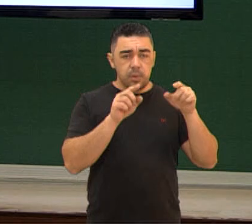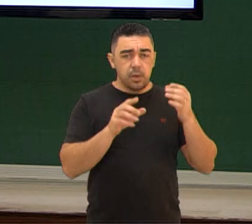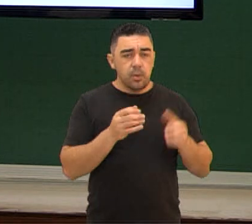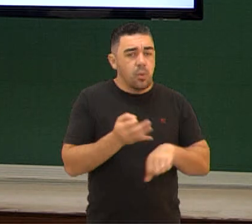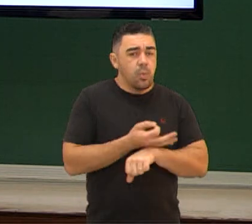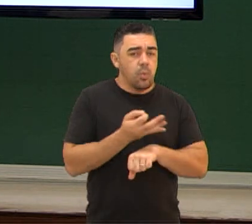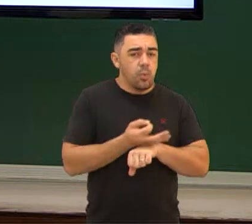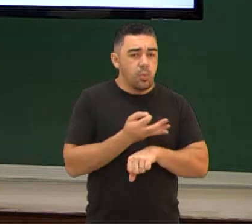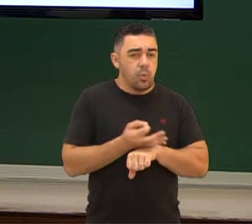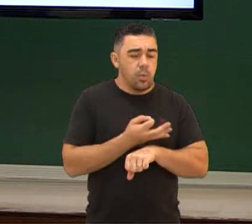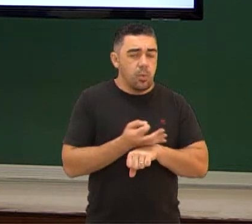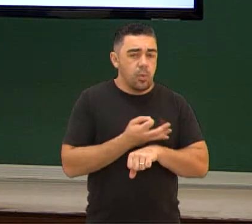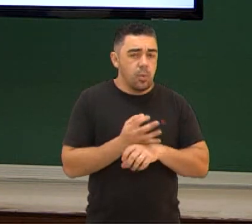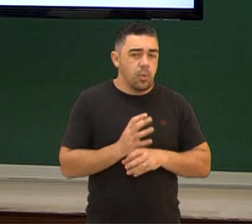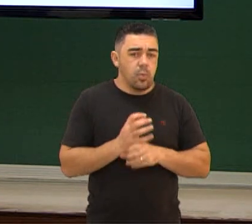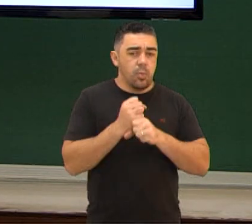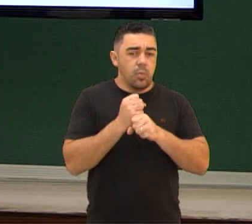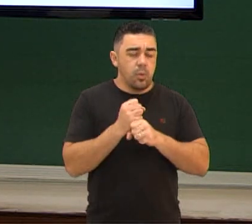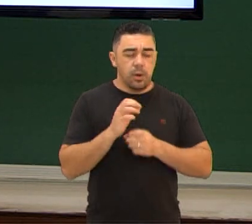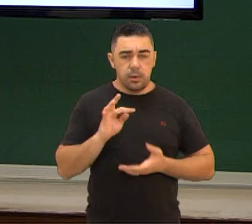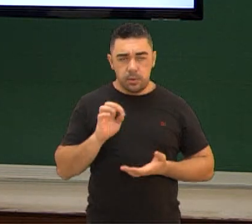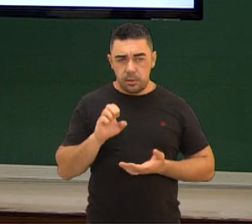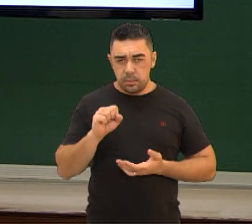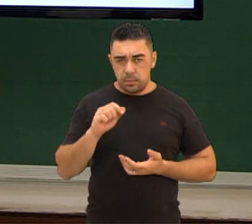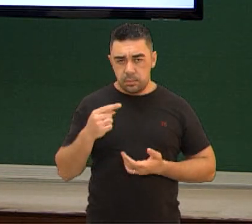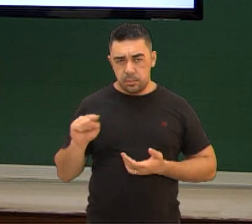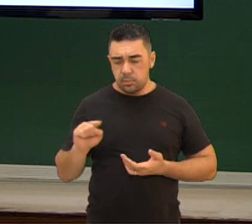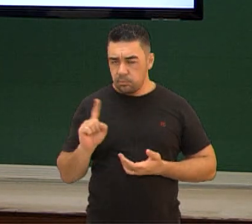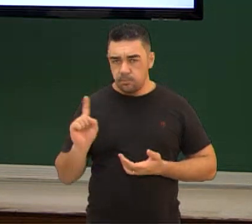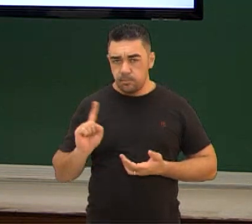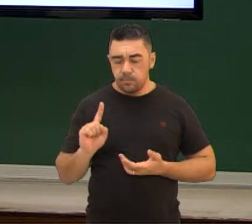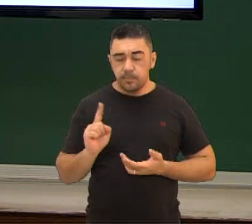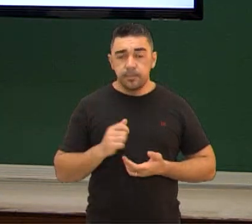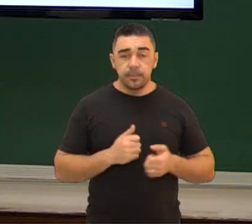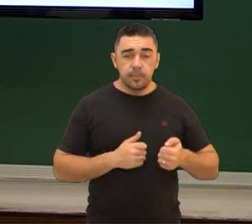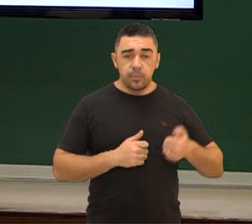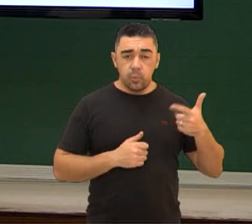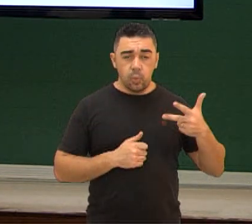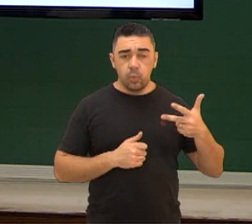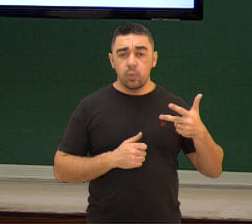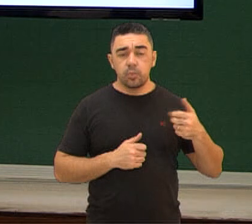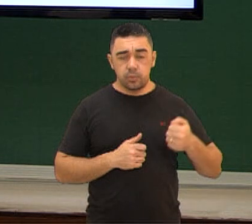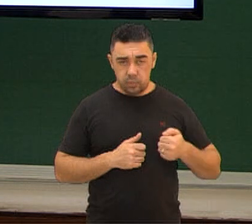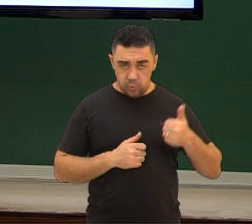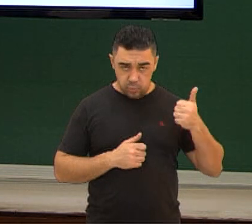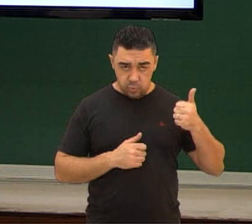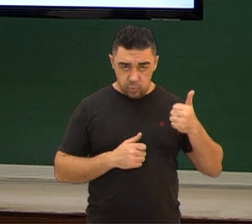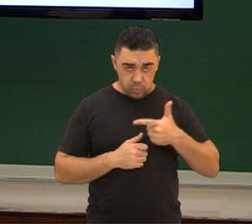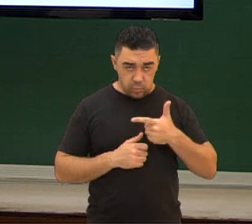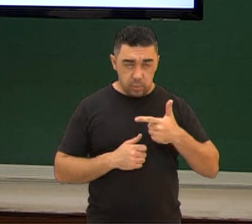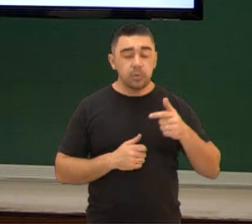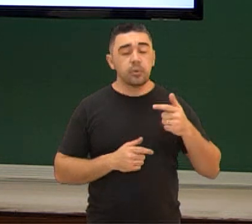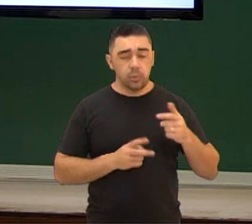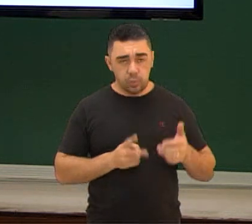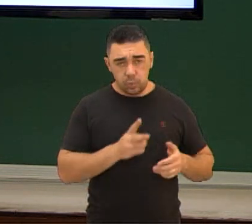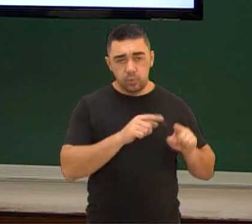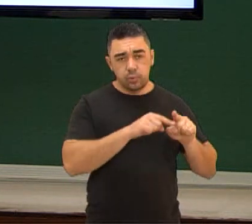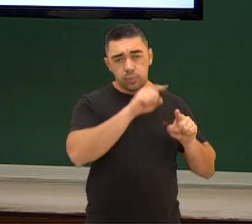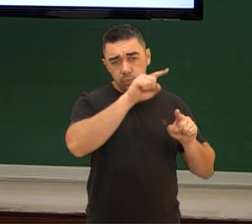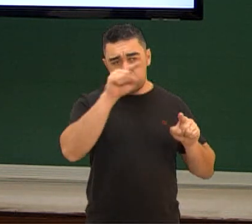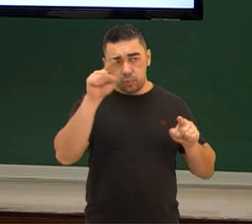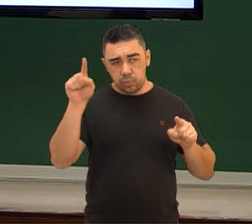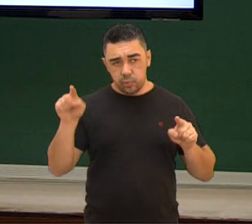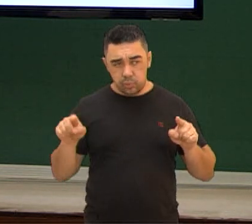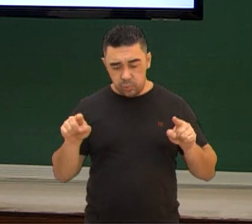tá? Não tem resistência para acumular tensão. Então, desses 12 volts, nada fica preso aqui. Esses 12 volts vão ficar presos somente na